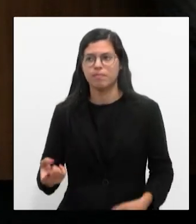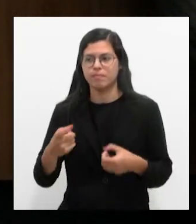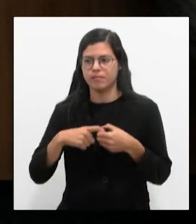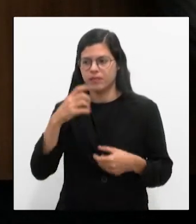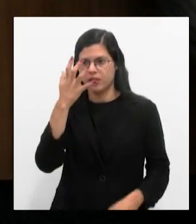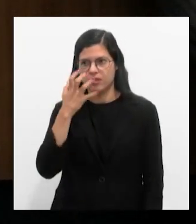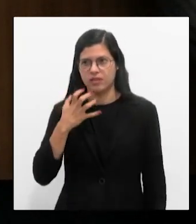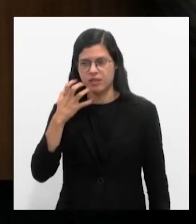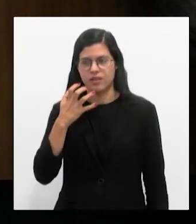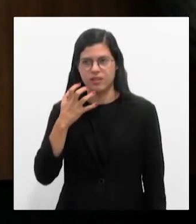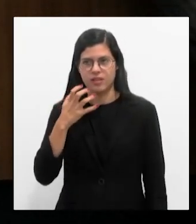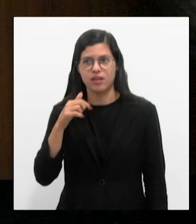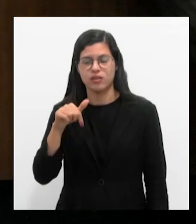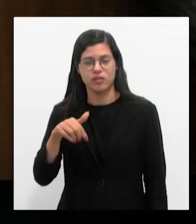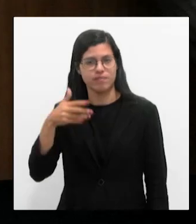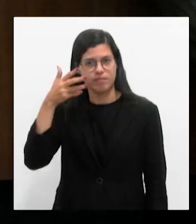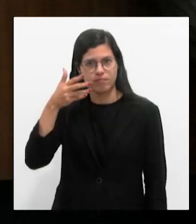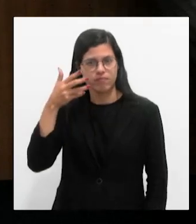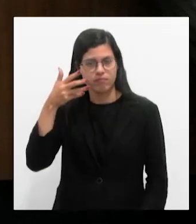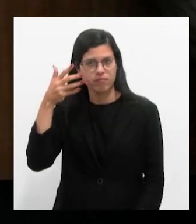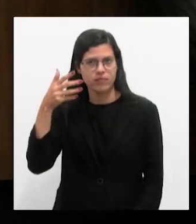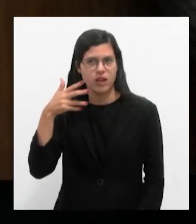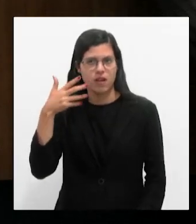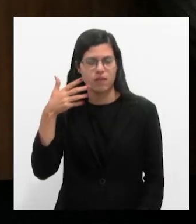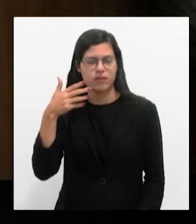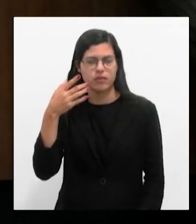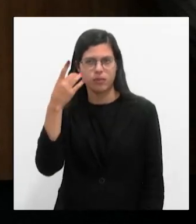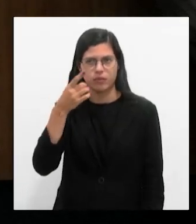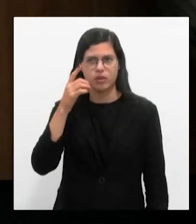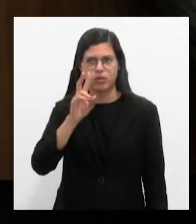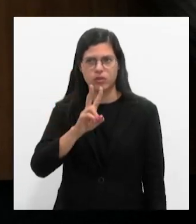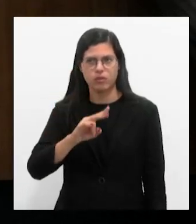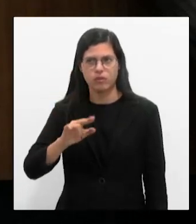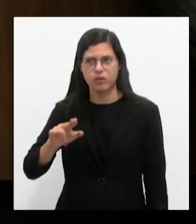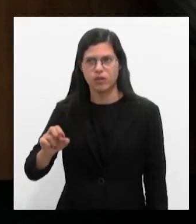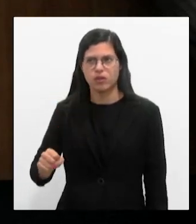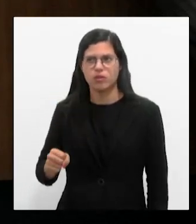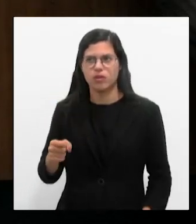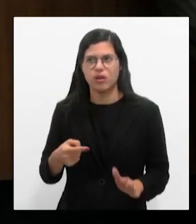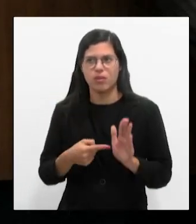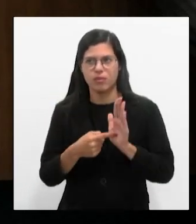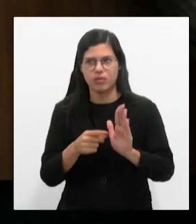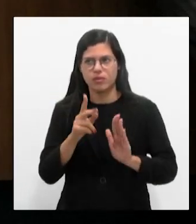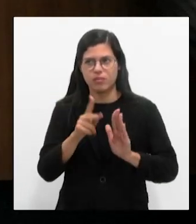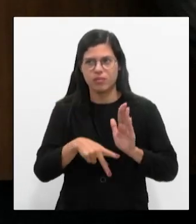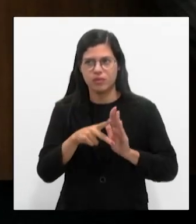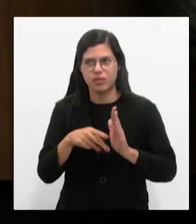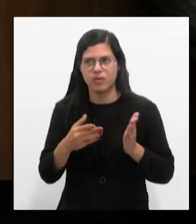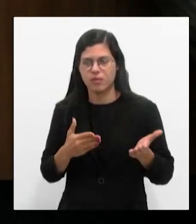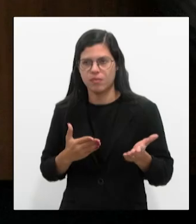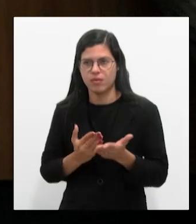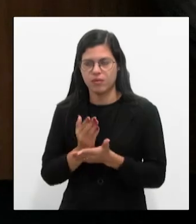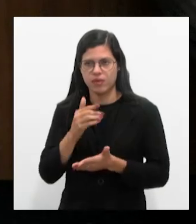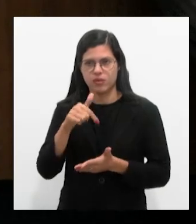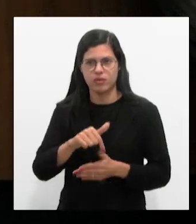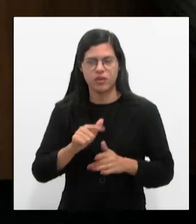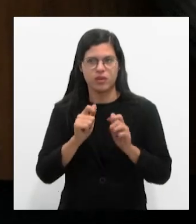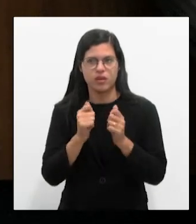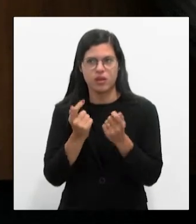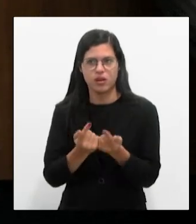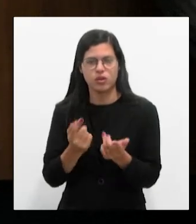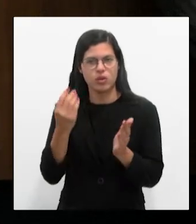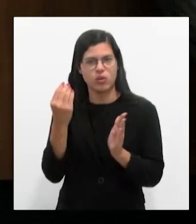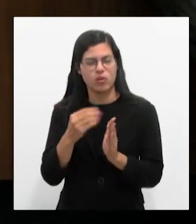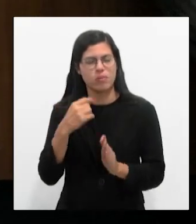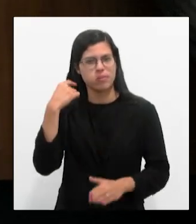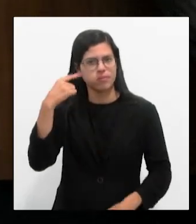reforçar a fala do deputado Cozzolino. O deputado Cozzolino apresentou um projeto, foi aprovado nessa casa, que é incluir a advocacia